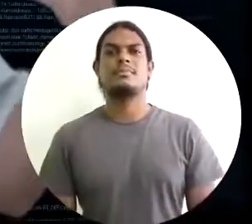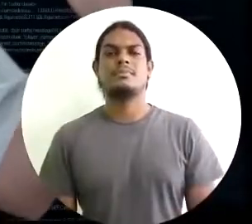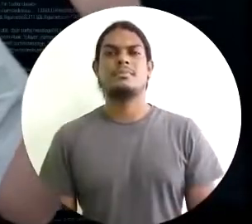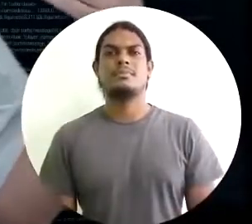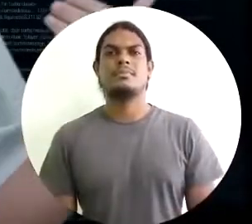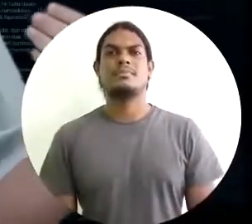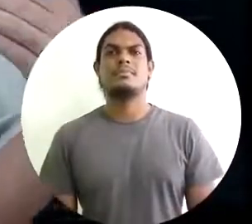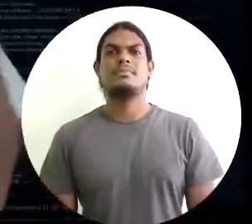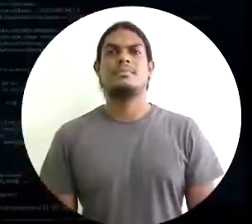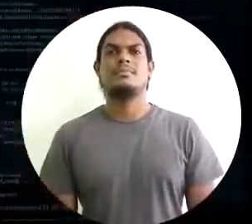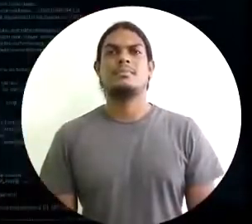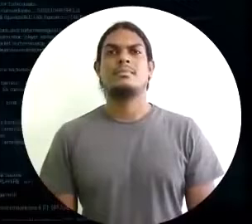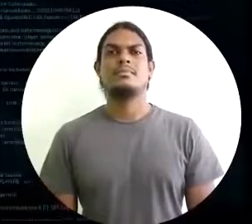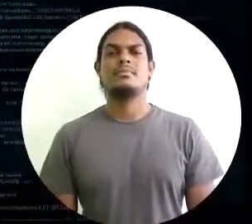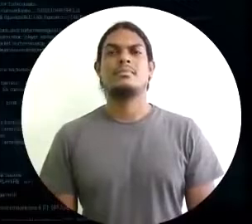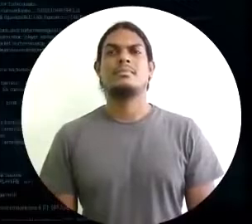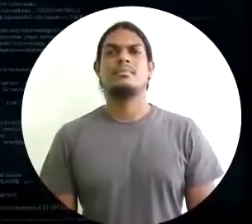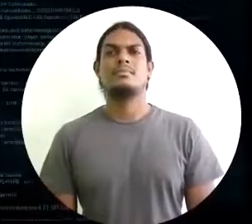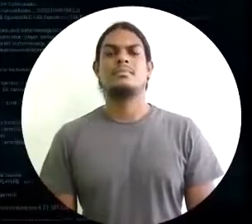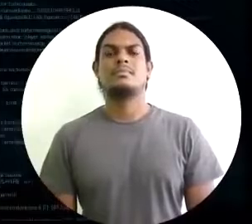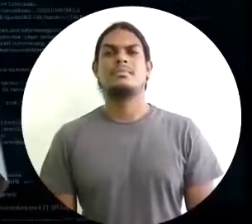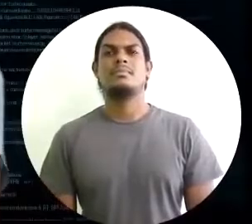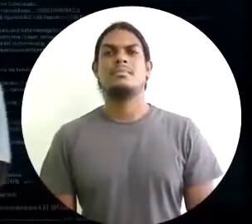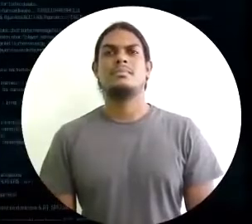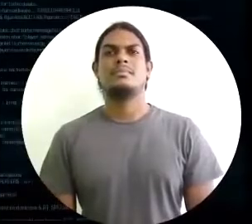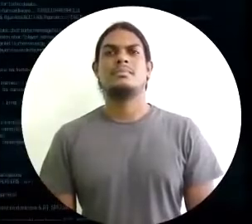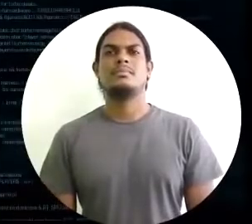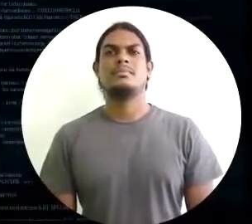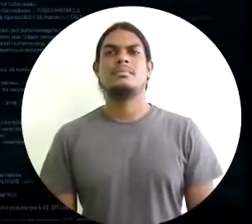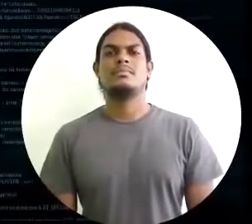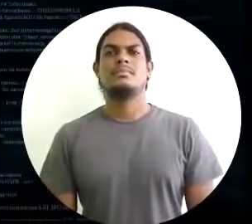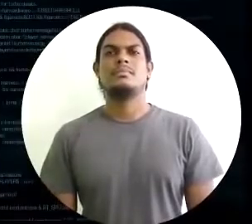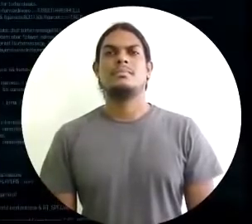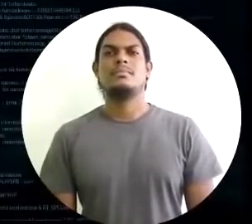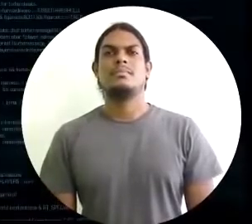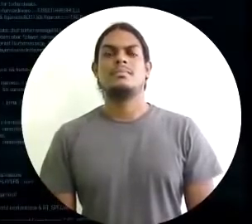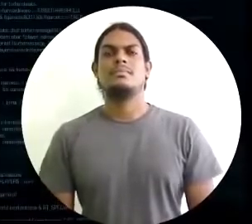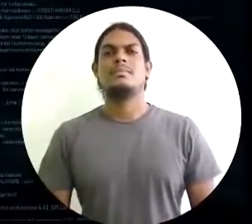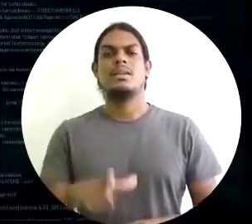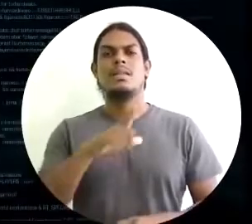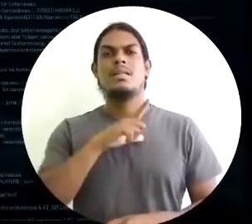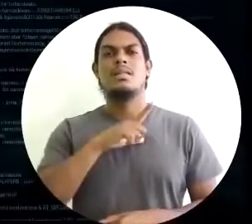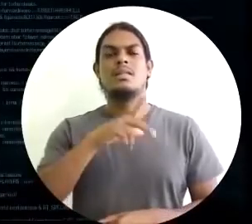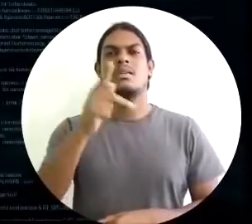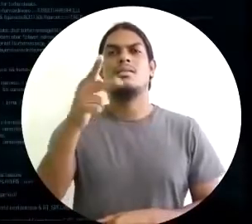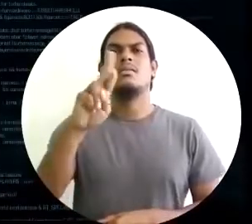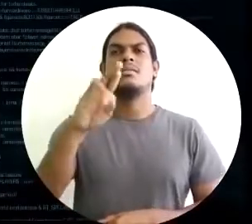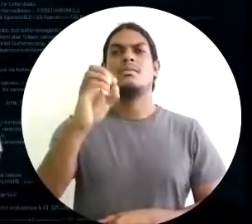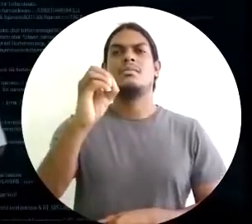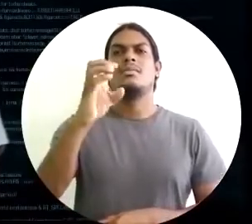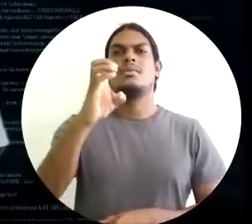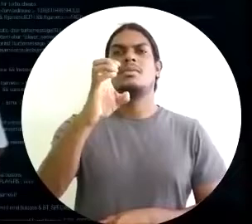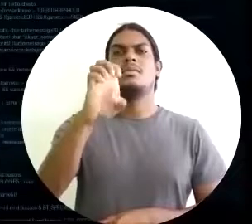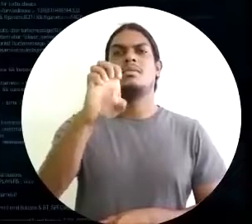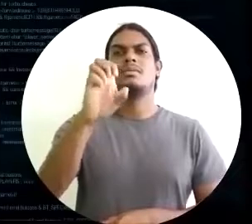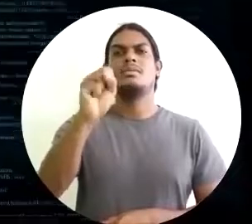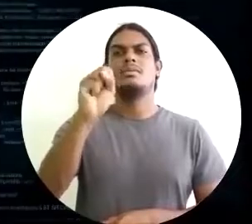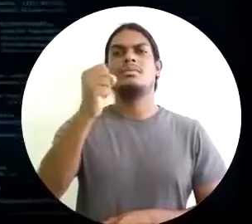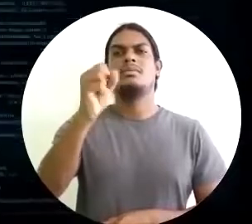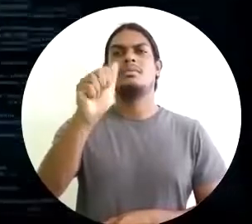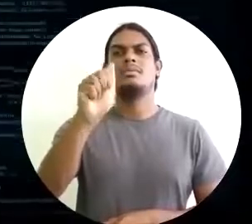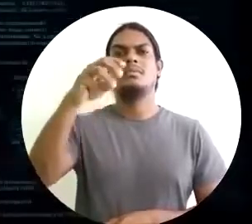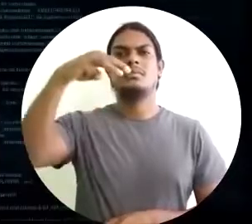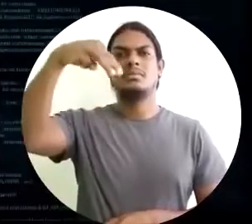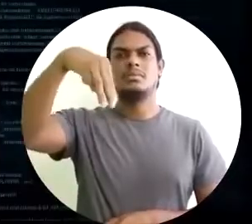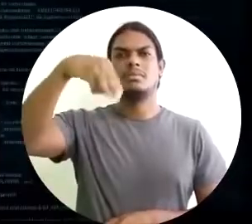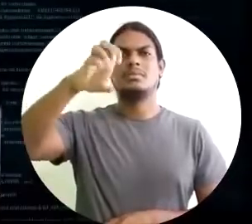estrutura. Acontece uma requisição, um processamento e então é entregue um resultado.